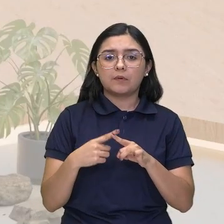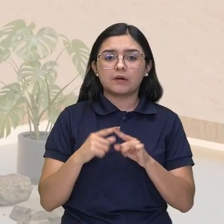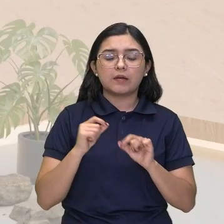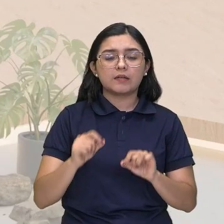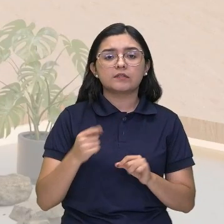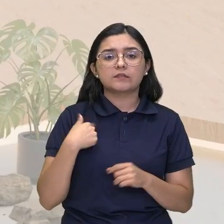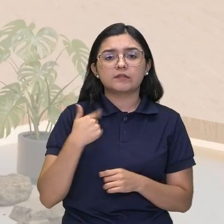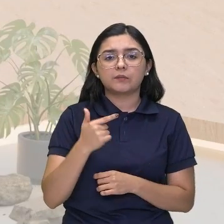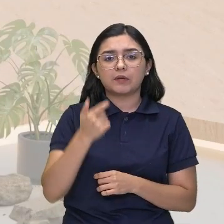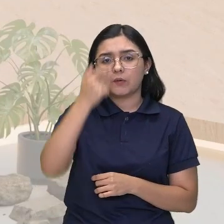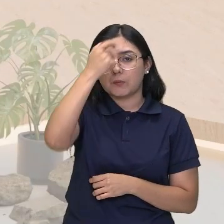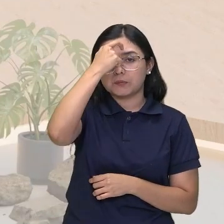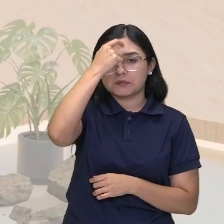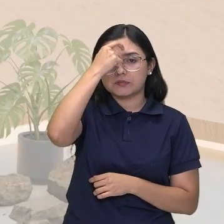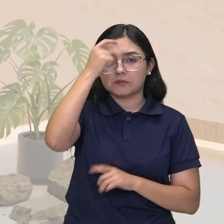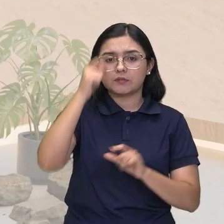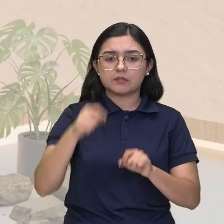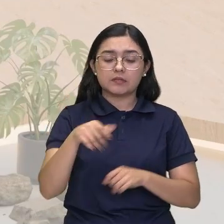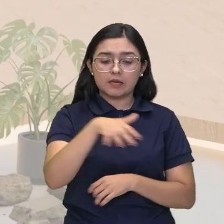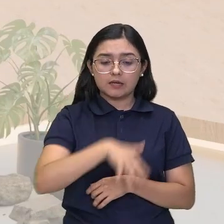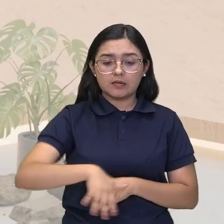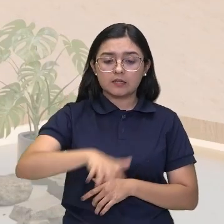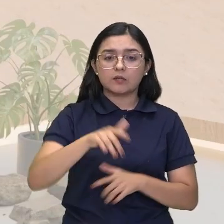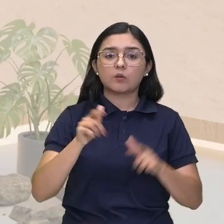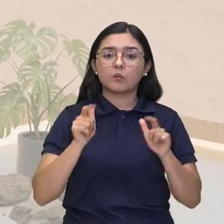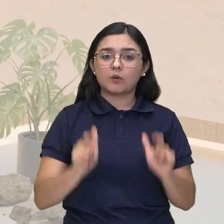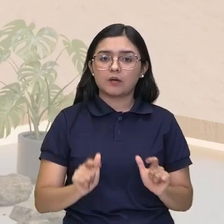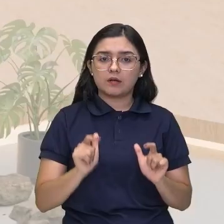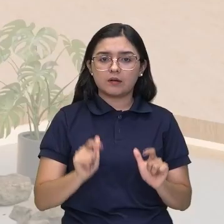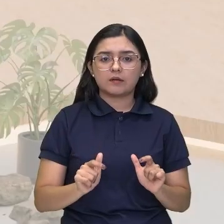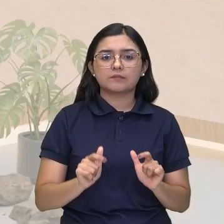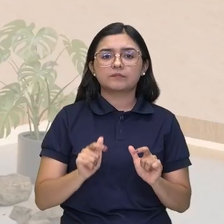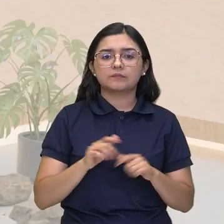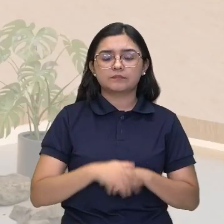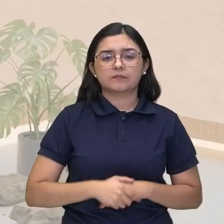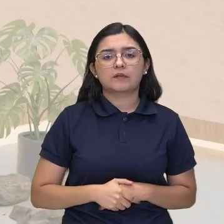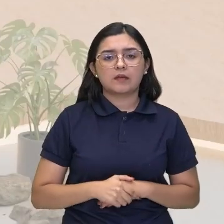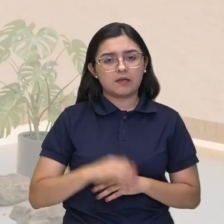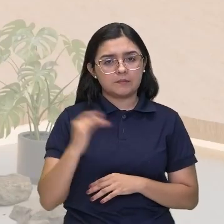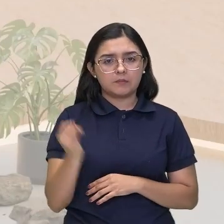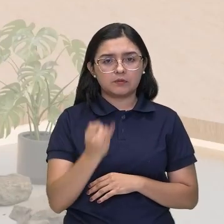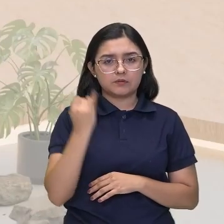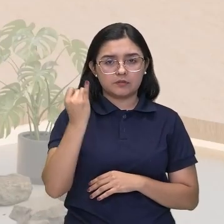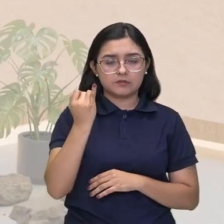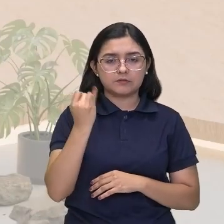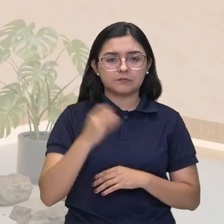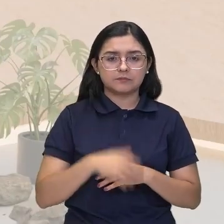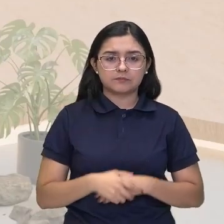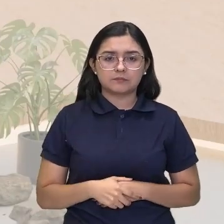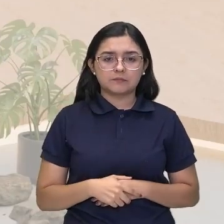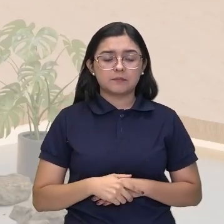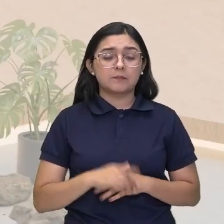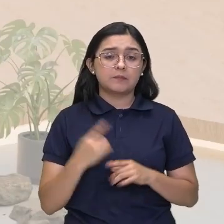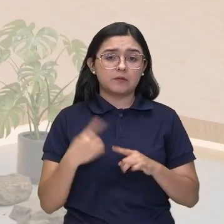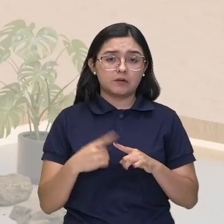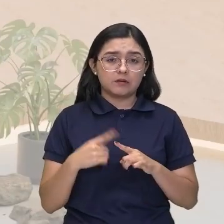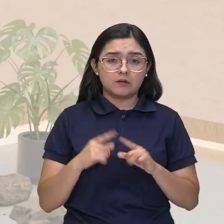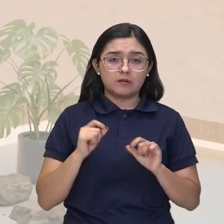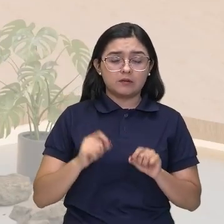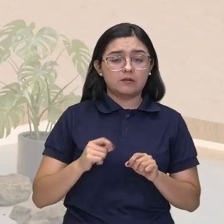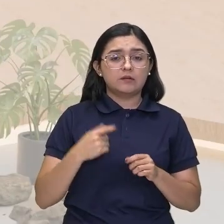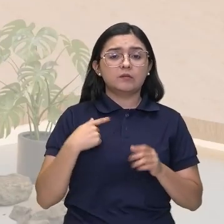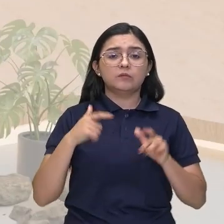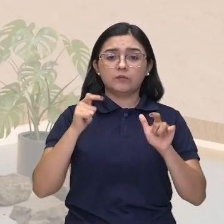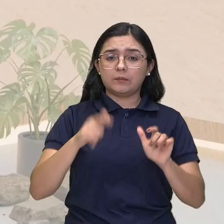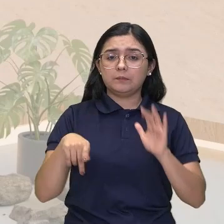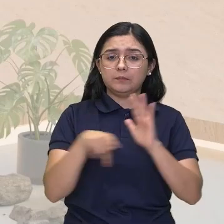consciência de que aquele espaço ele é muito mais do que um espaço físico. ele é um espaço de vida, né? Um espaço de